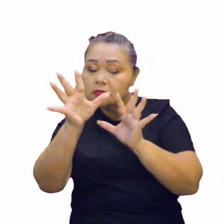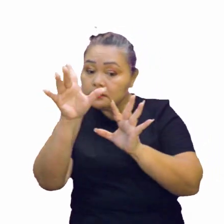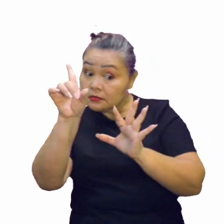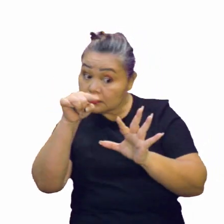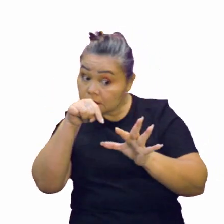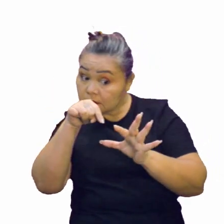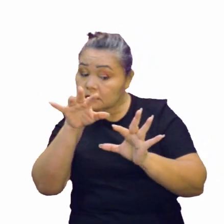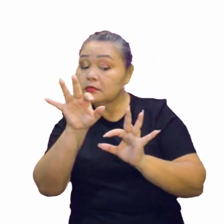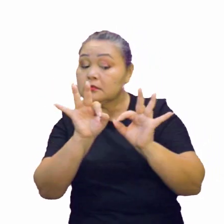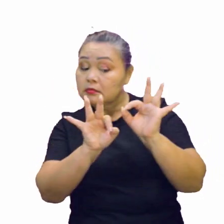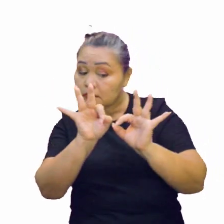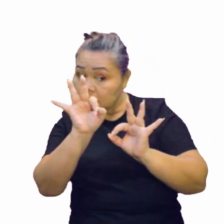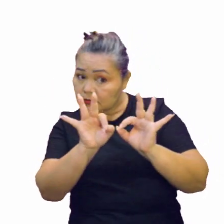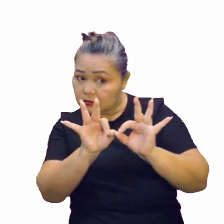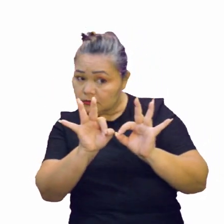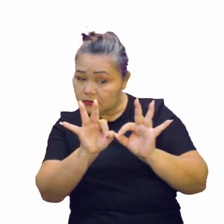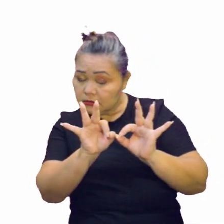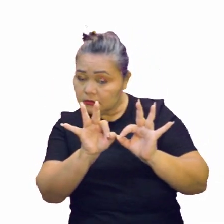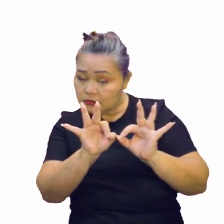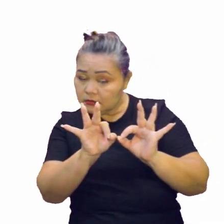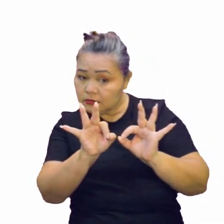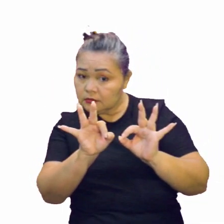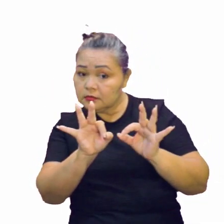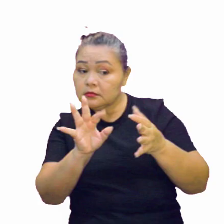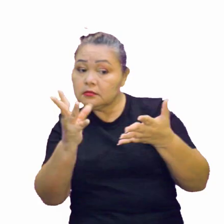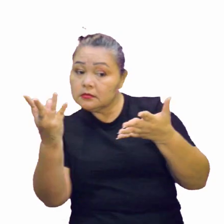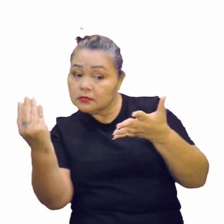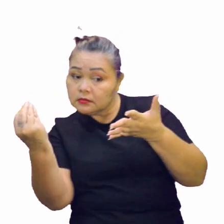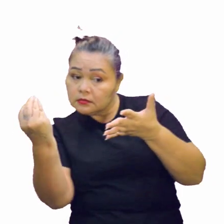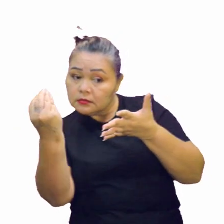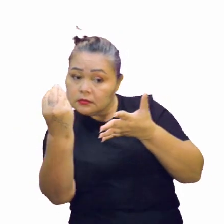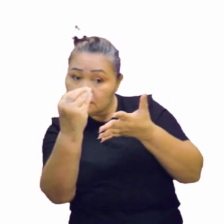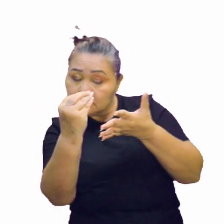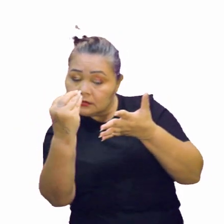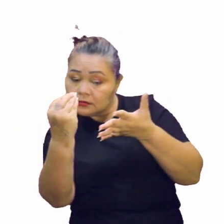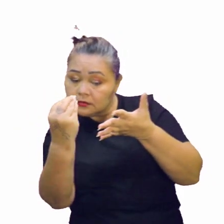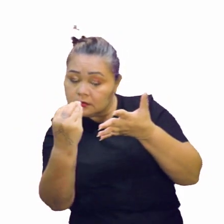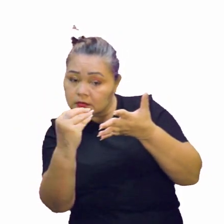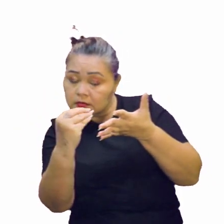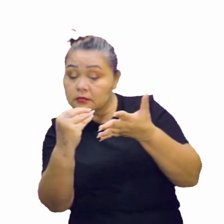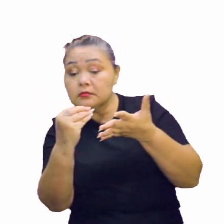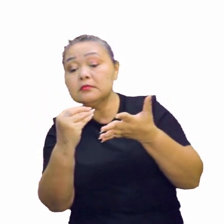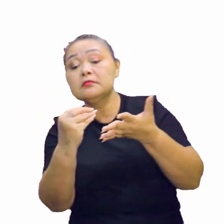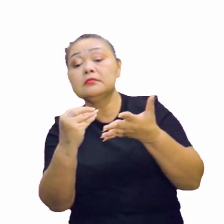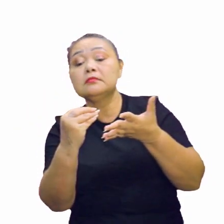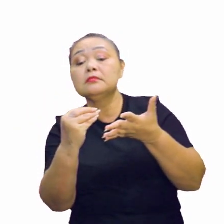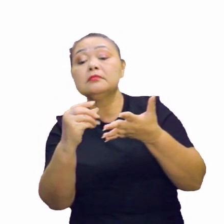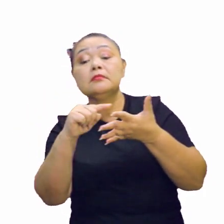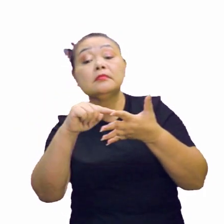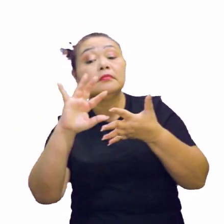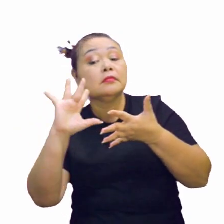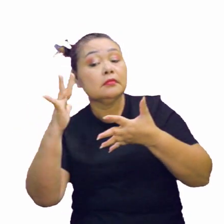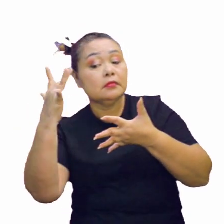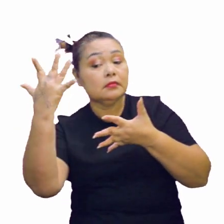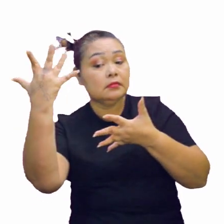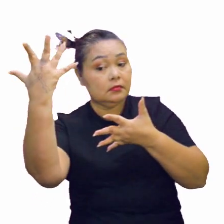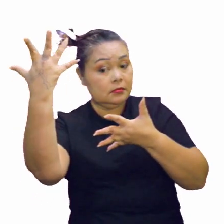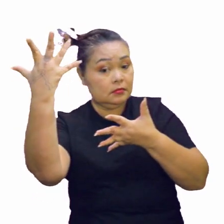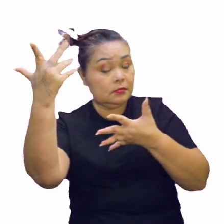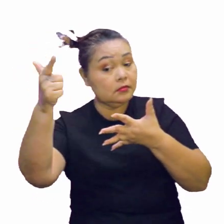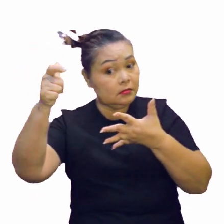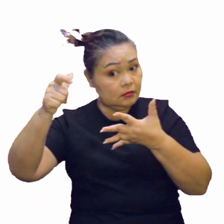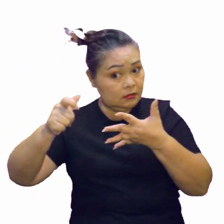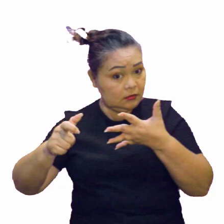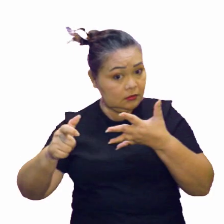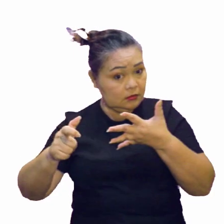forma ordenada os componentes. Quer dizer, as árvores nativas